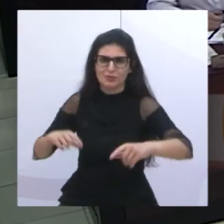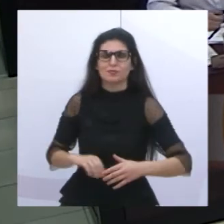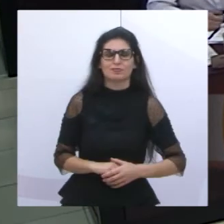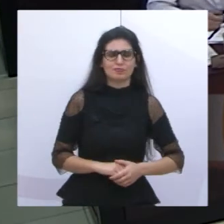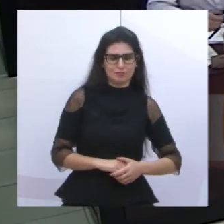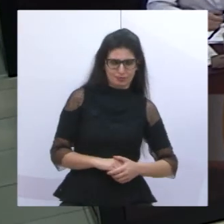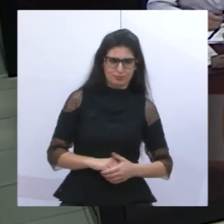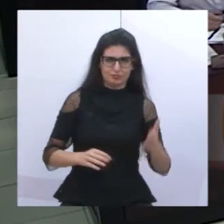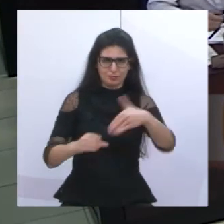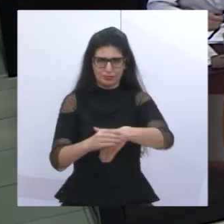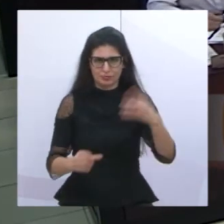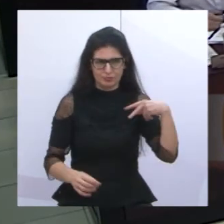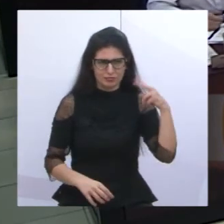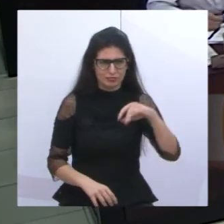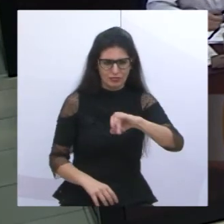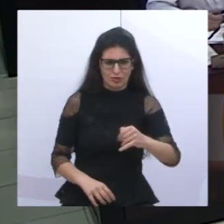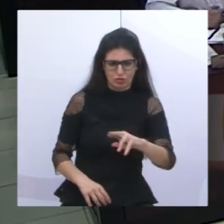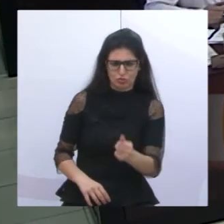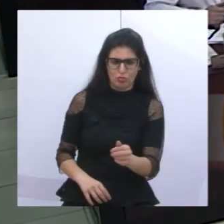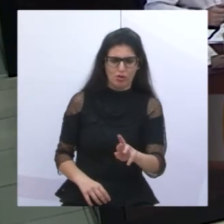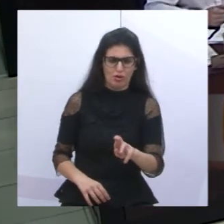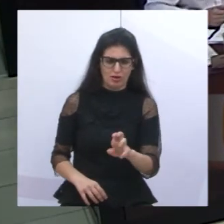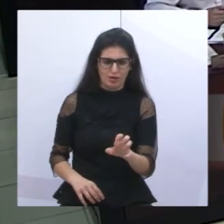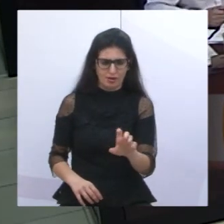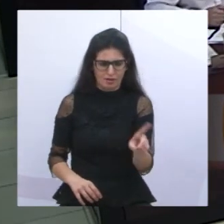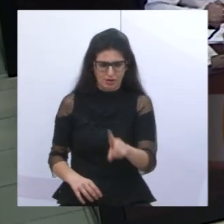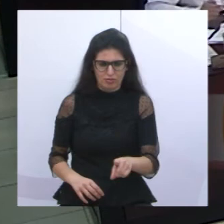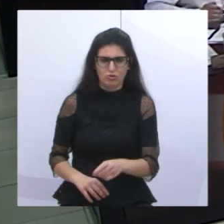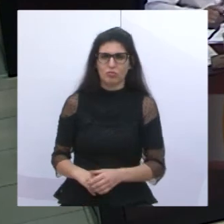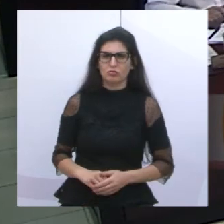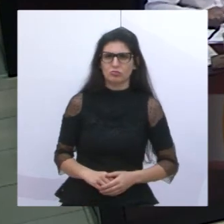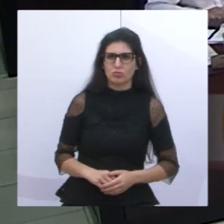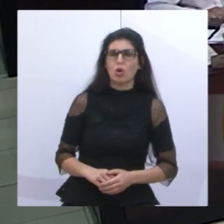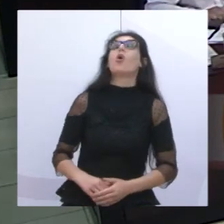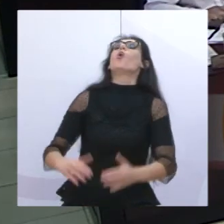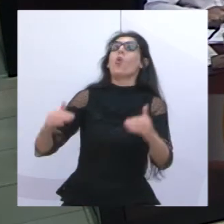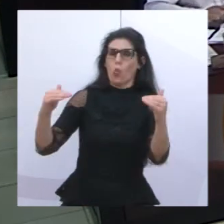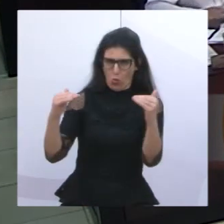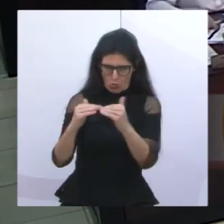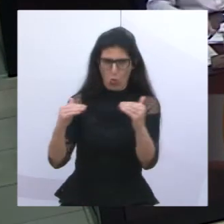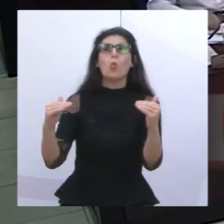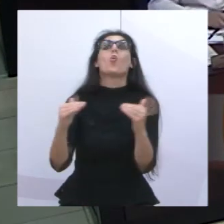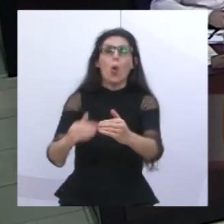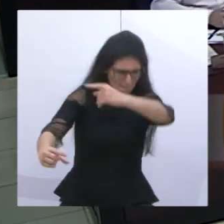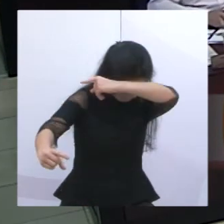Como vota o vereador Juarez Araújo? Favorável ao veto.